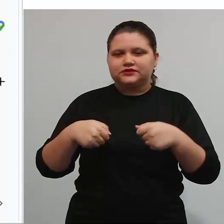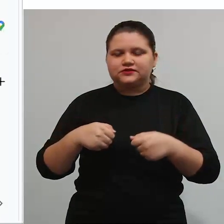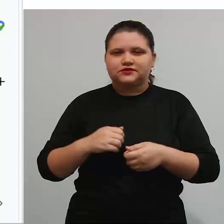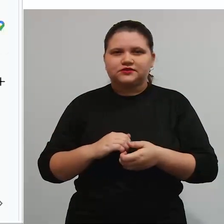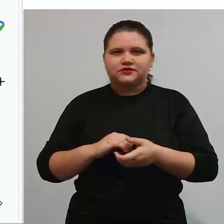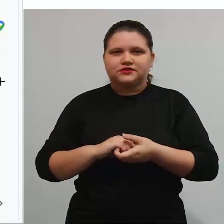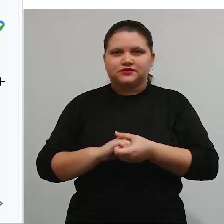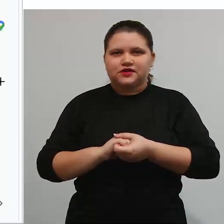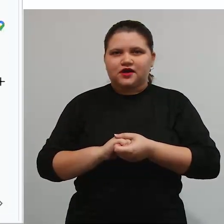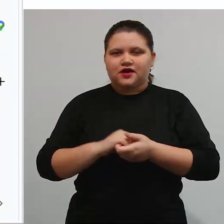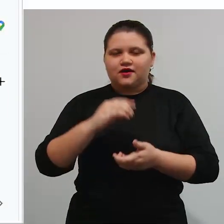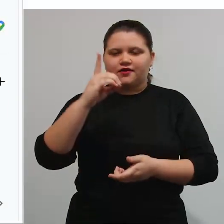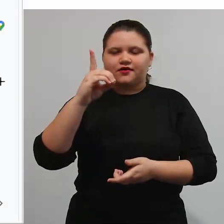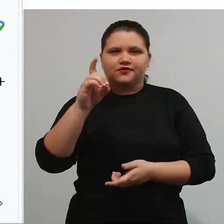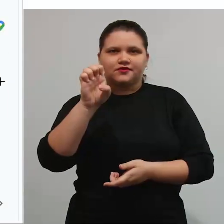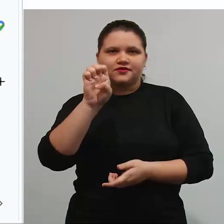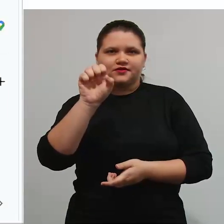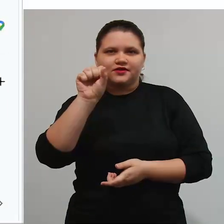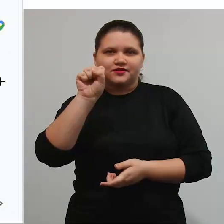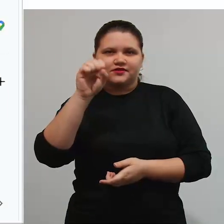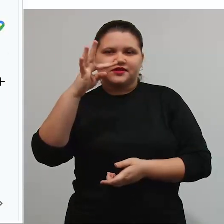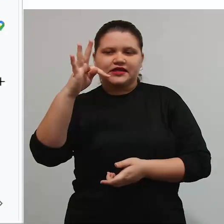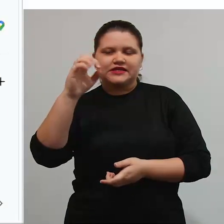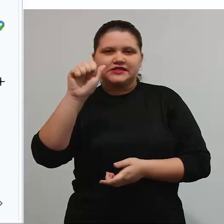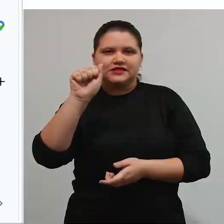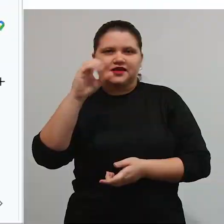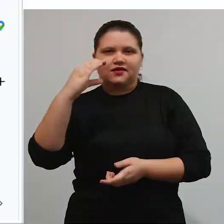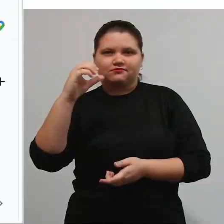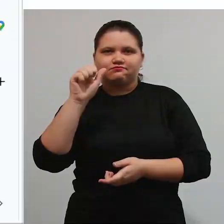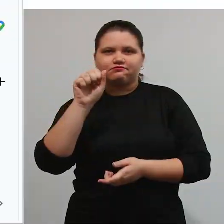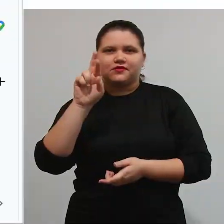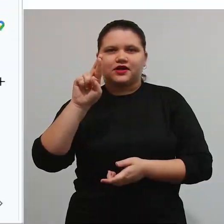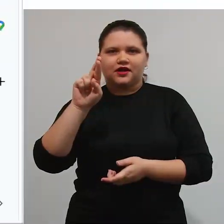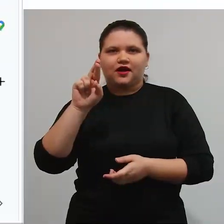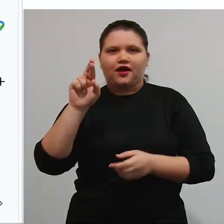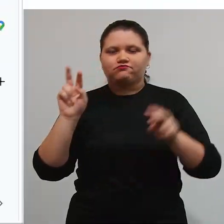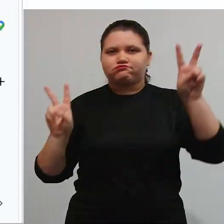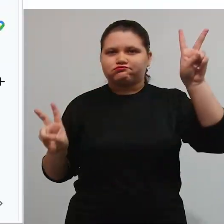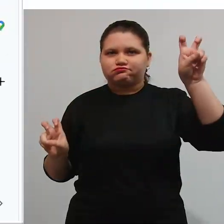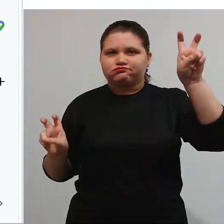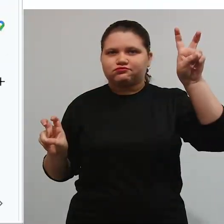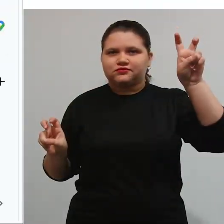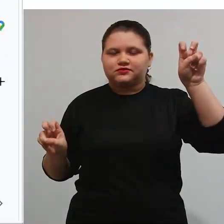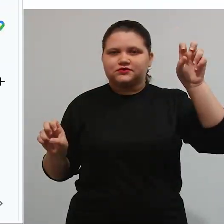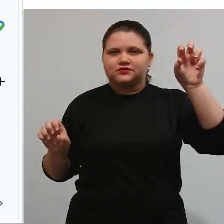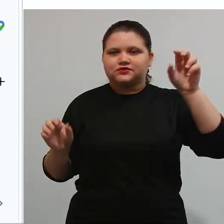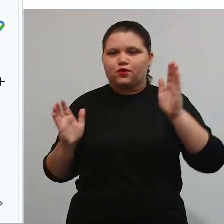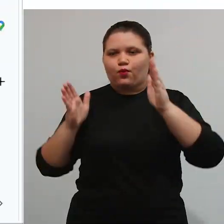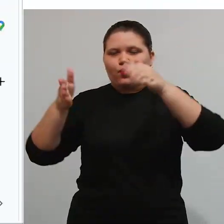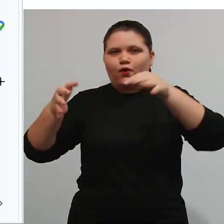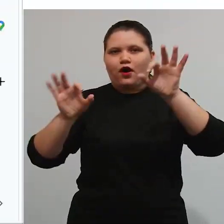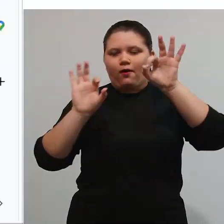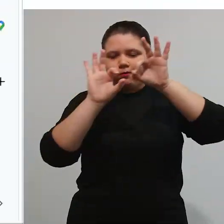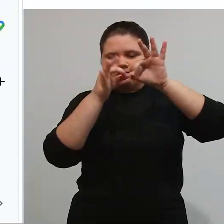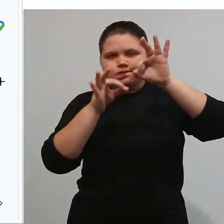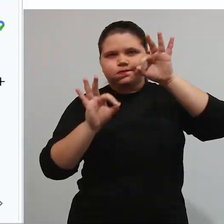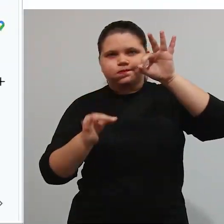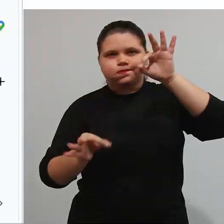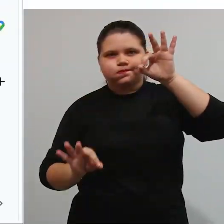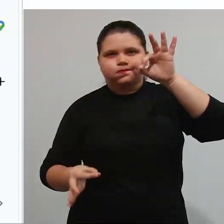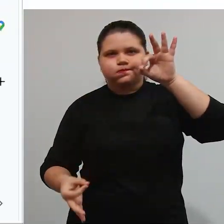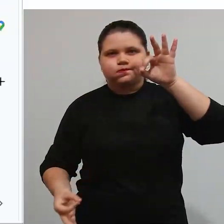texto com destaque, que são as citações longas, né, com mais de 3 linhas, com recuo de 4